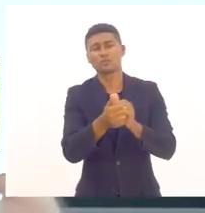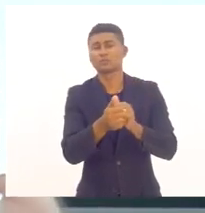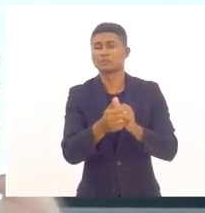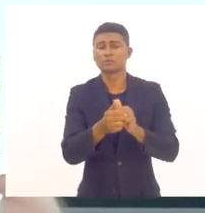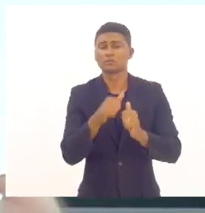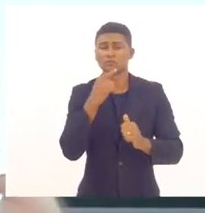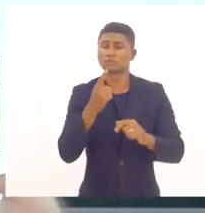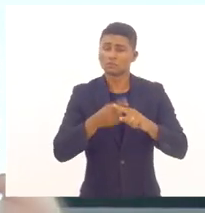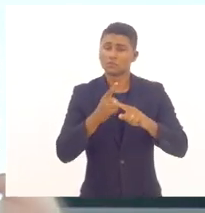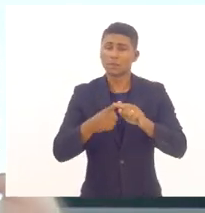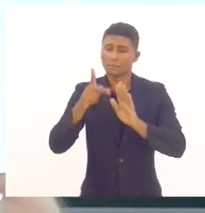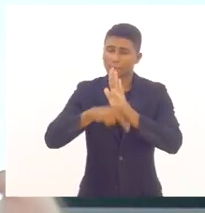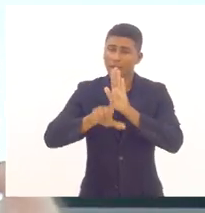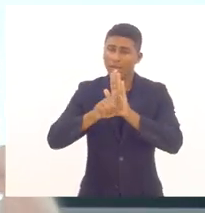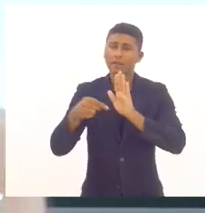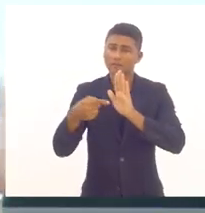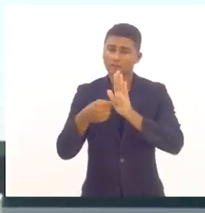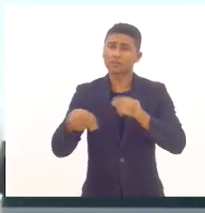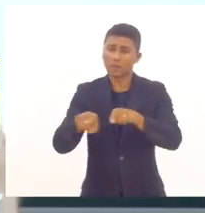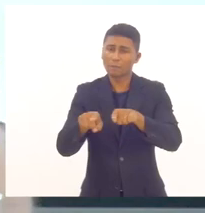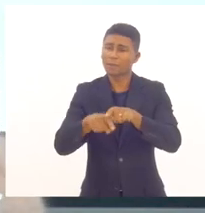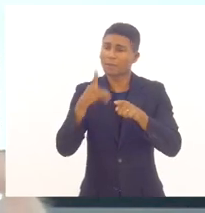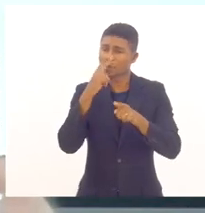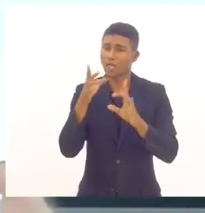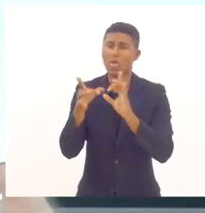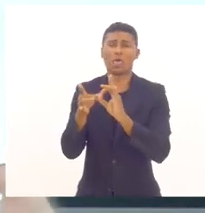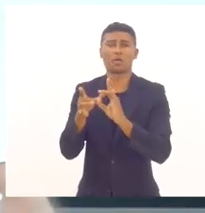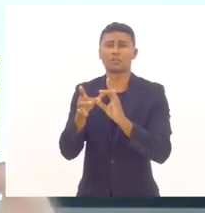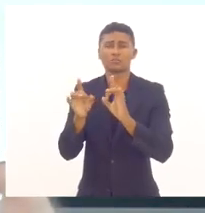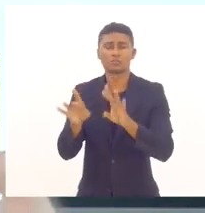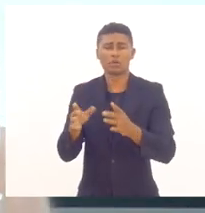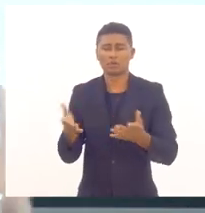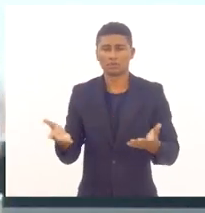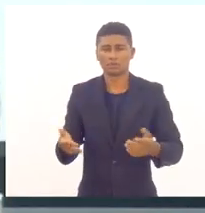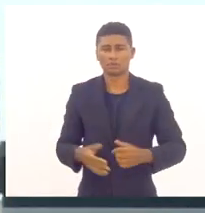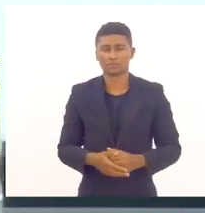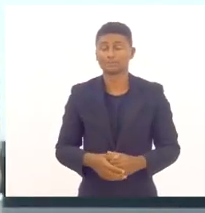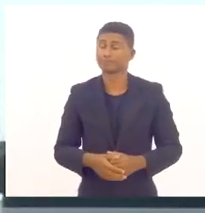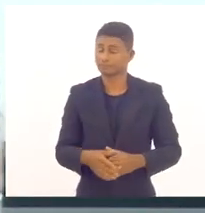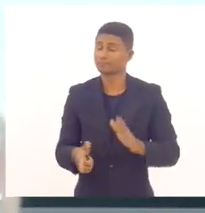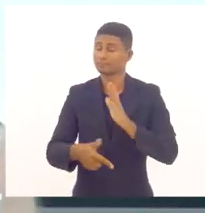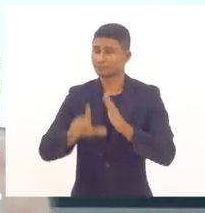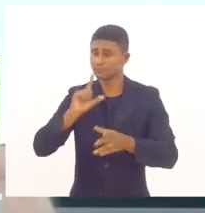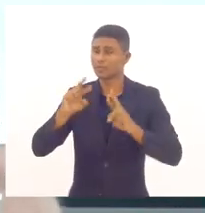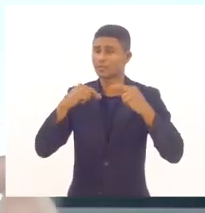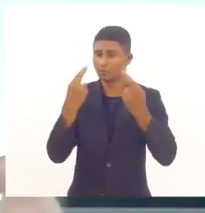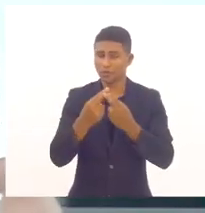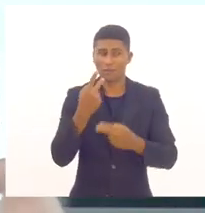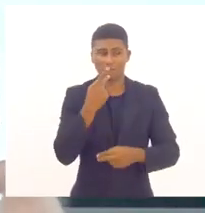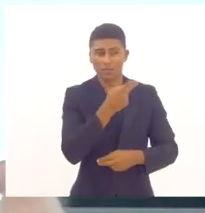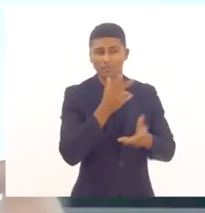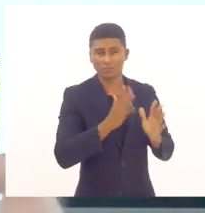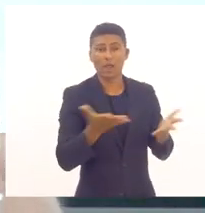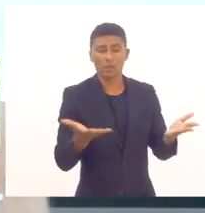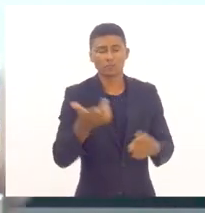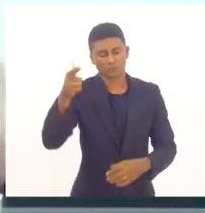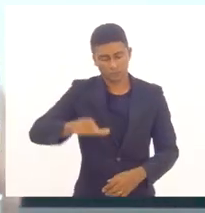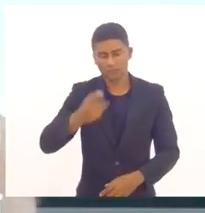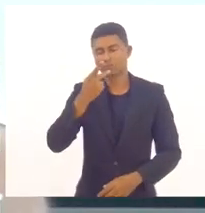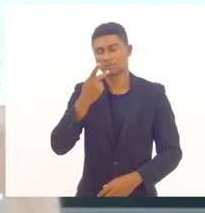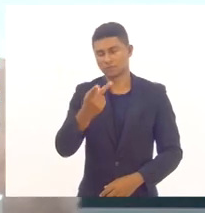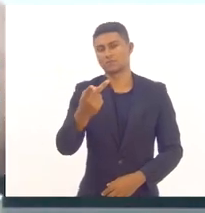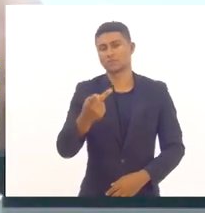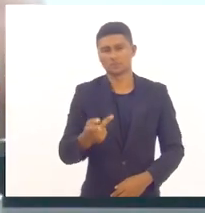vício. Então, eu, na nossa reunião que antecedeu, eu falei lá e vou tornar a dizer aqui para os senhores. Nós,